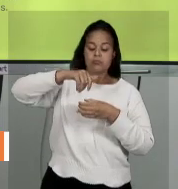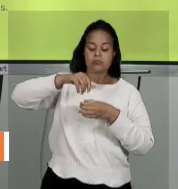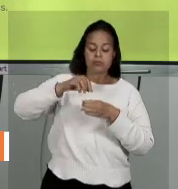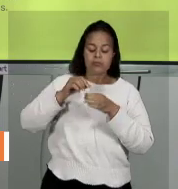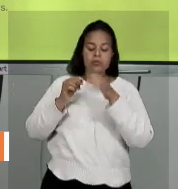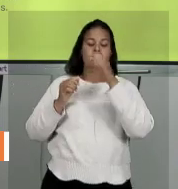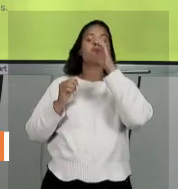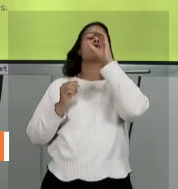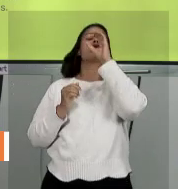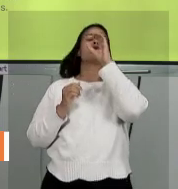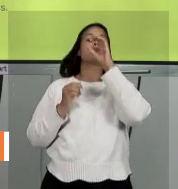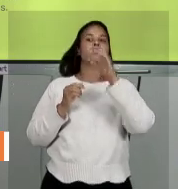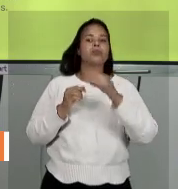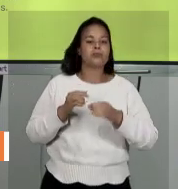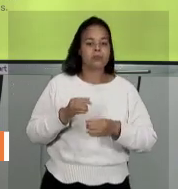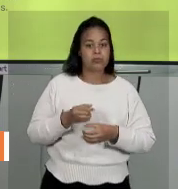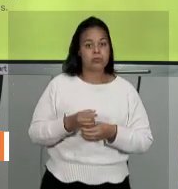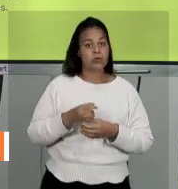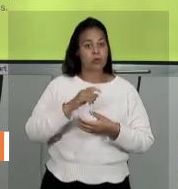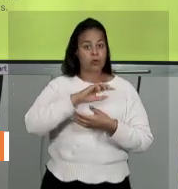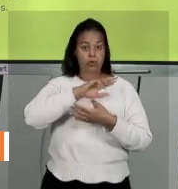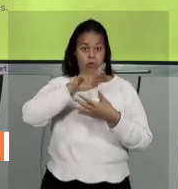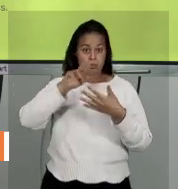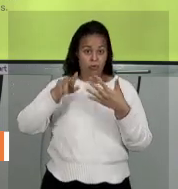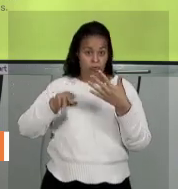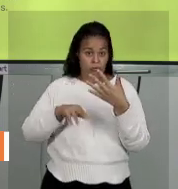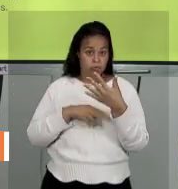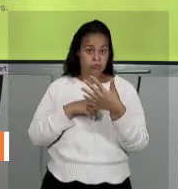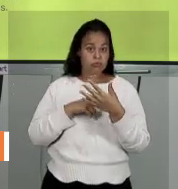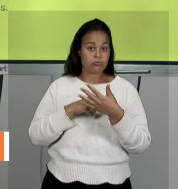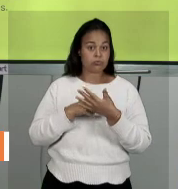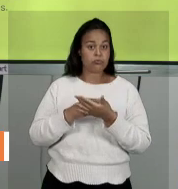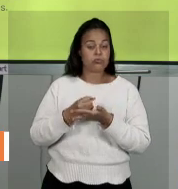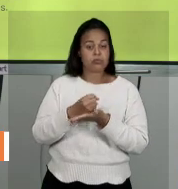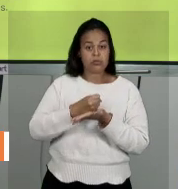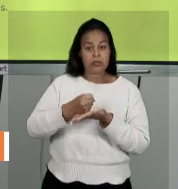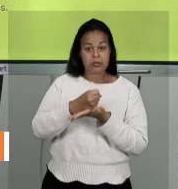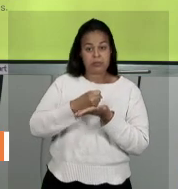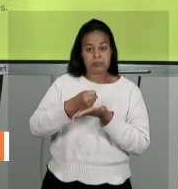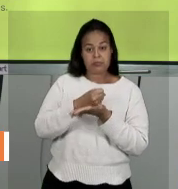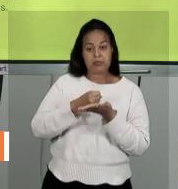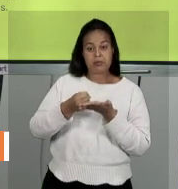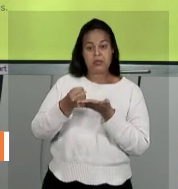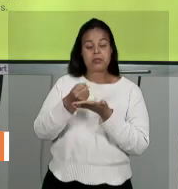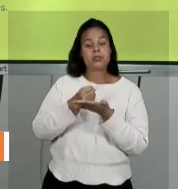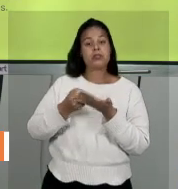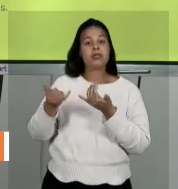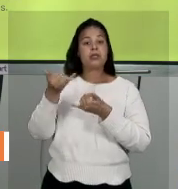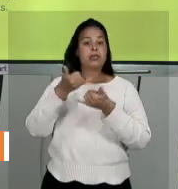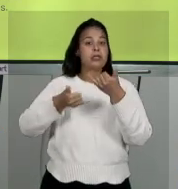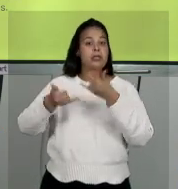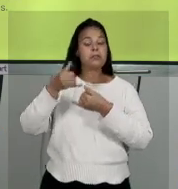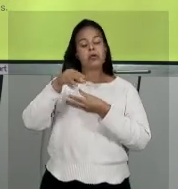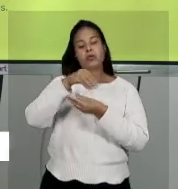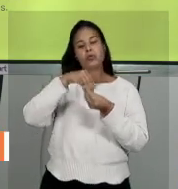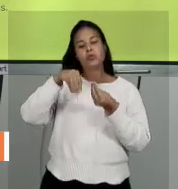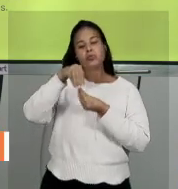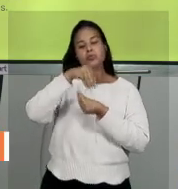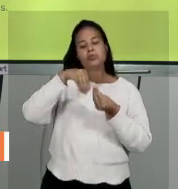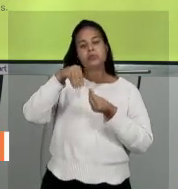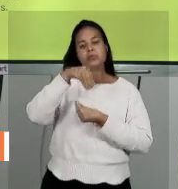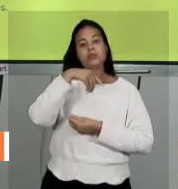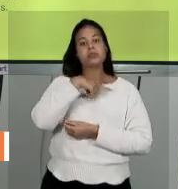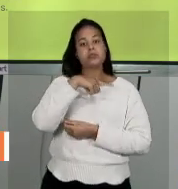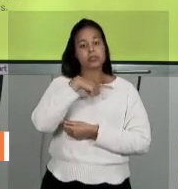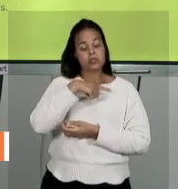e outros. Os fármacos é o princípio ativo dos medicamentos. O fármaco é a substância química, é